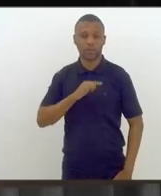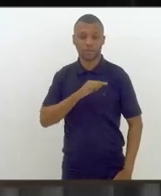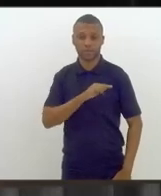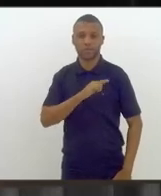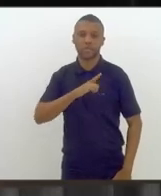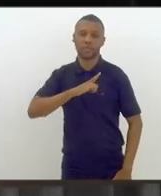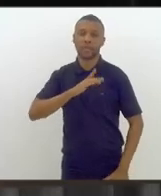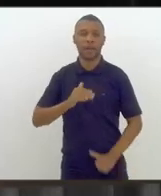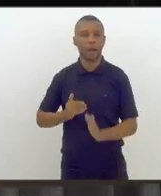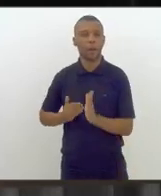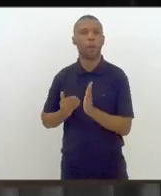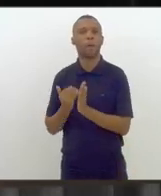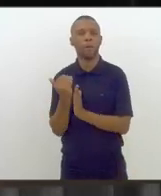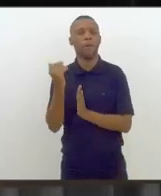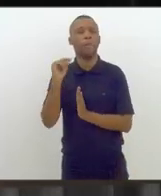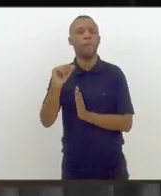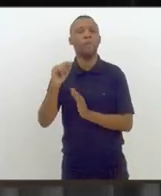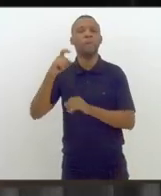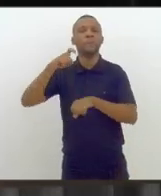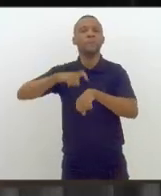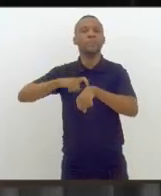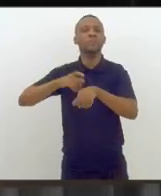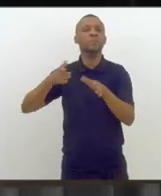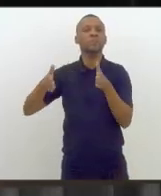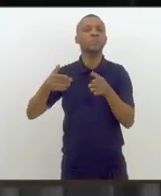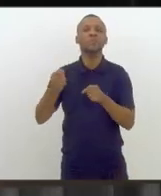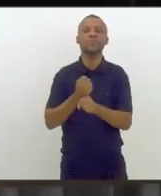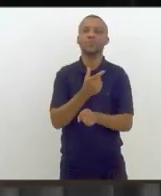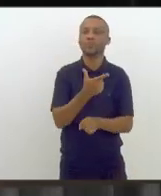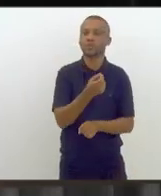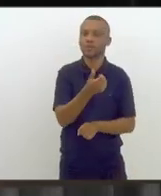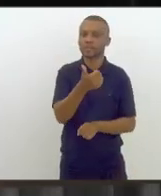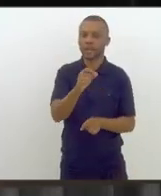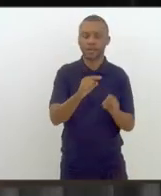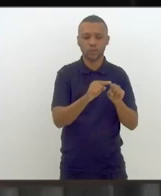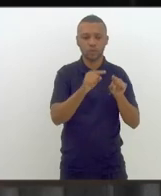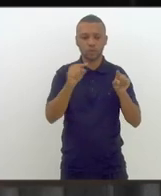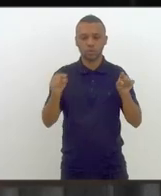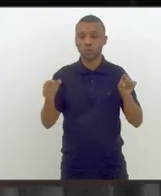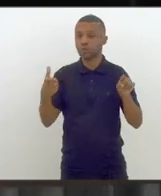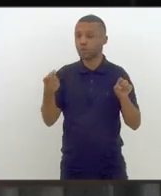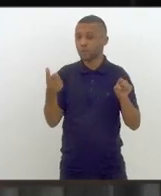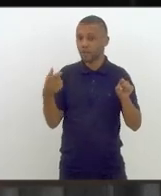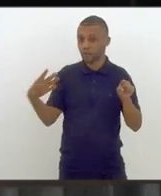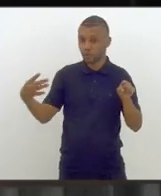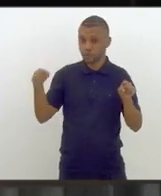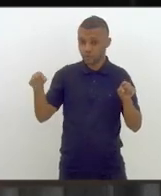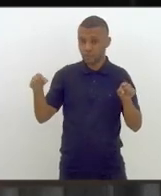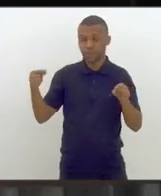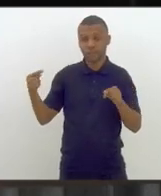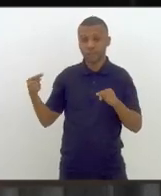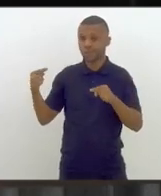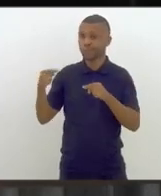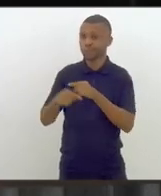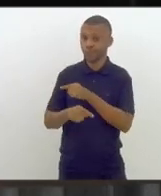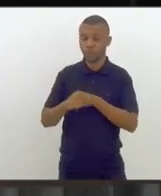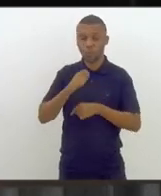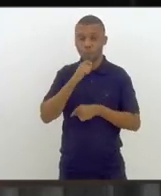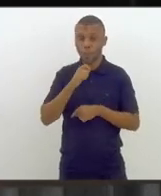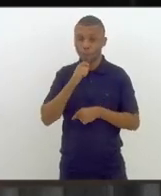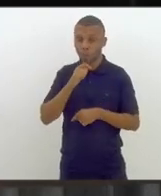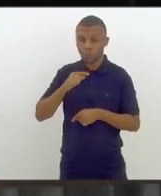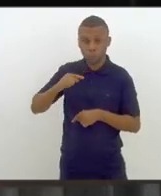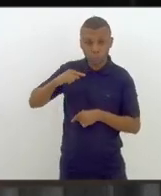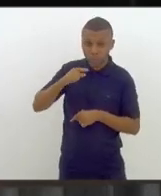havia iniciado entre o período de 2010 a 2014, que não teria continuidade se não fosse a